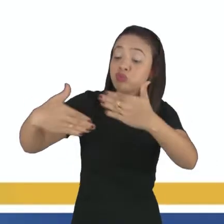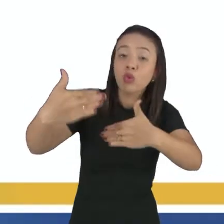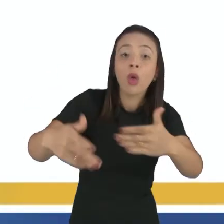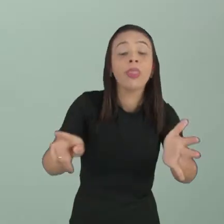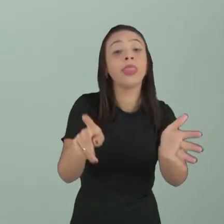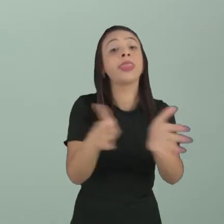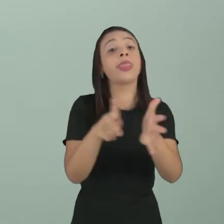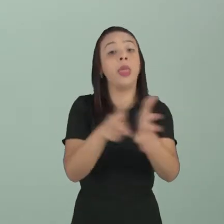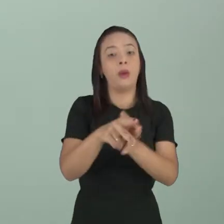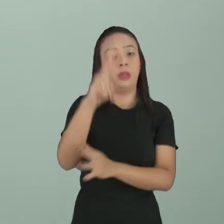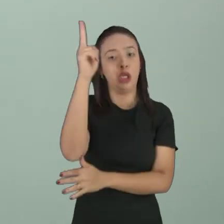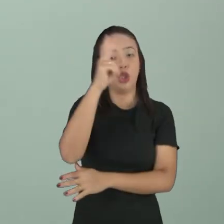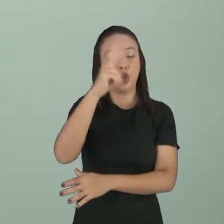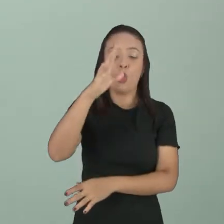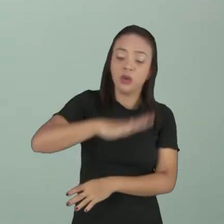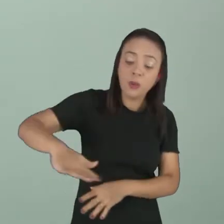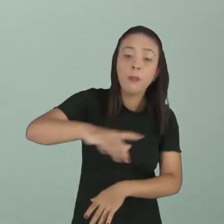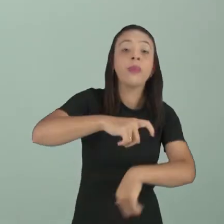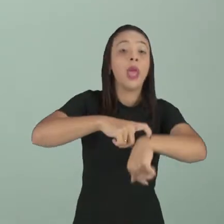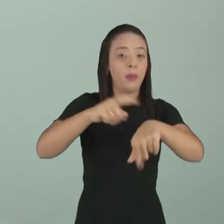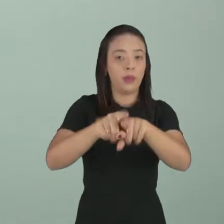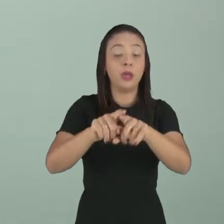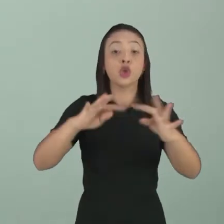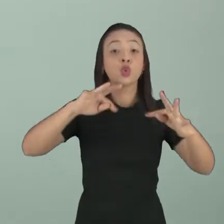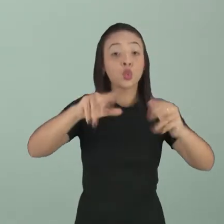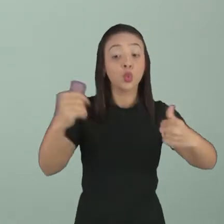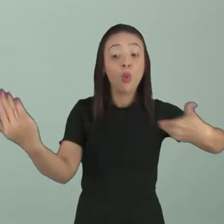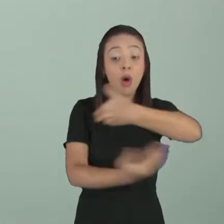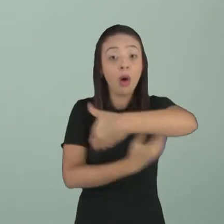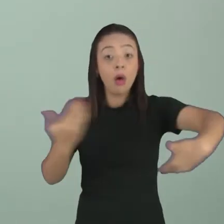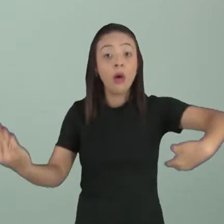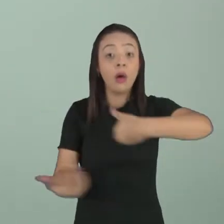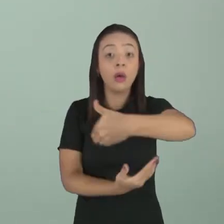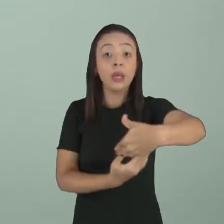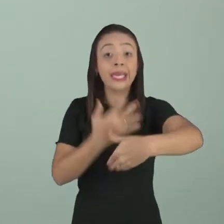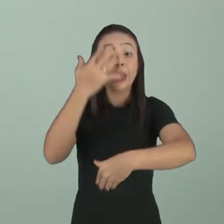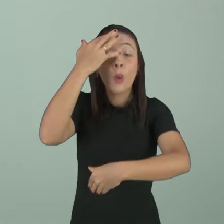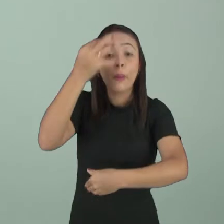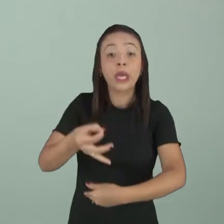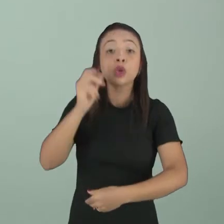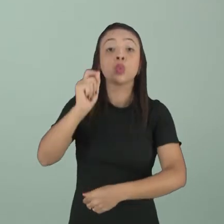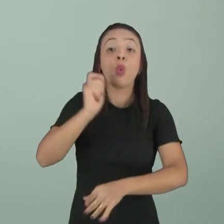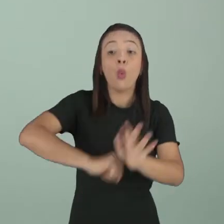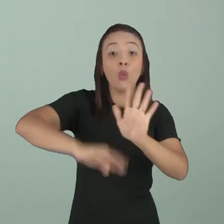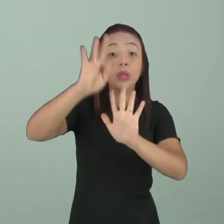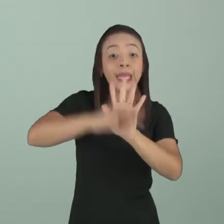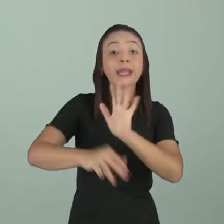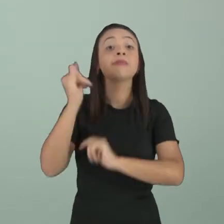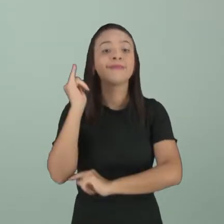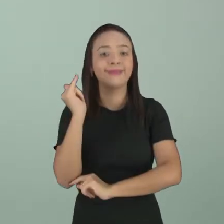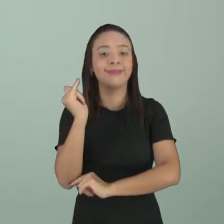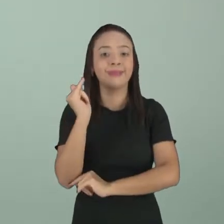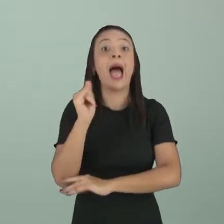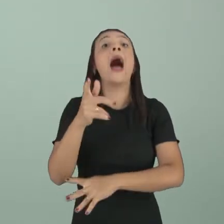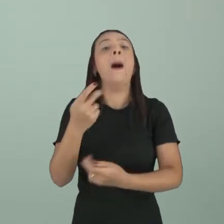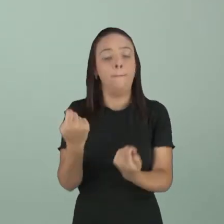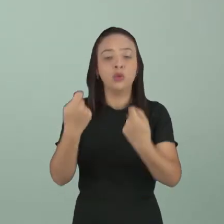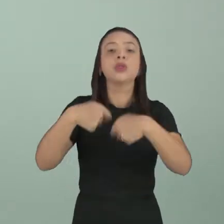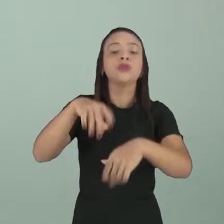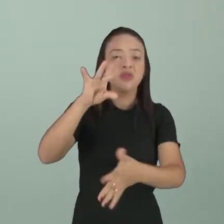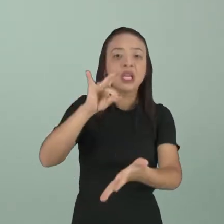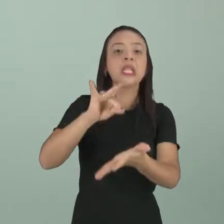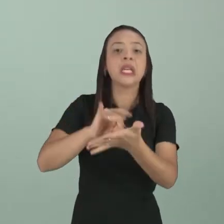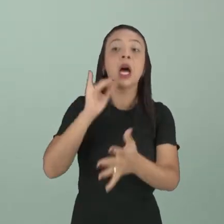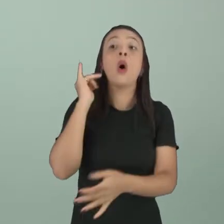tempo ao espaço e todas as relações que compreendem o texto narrativo Aí sim pode-se